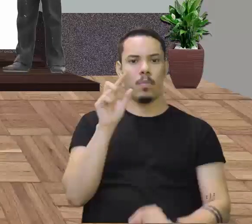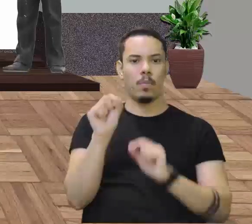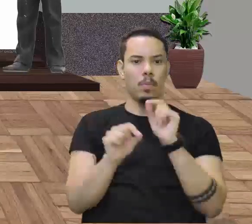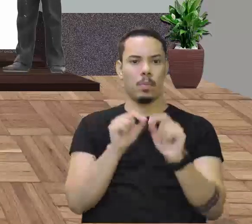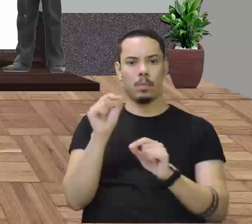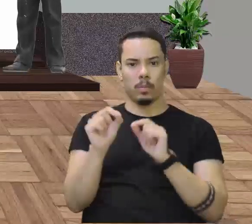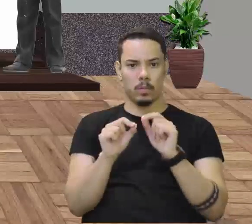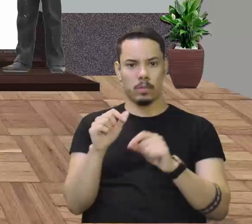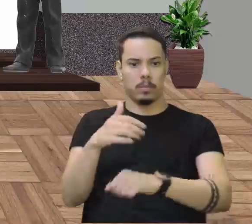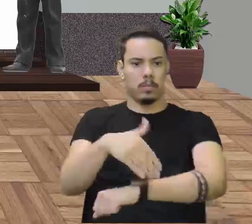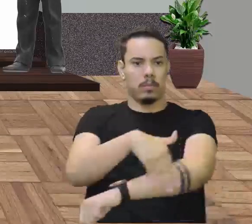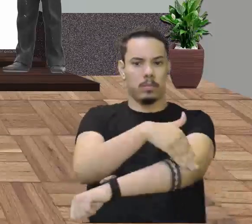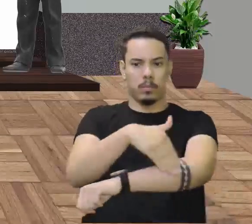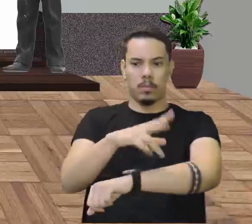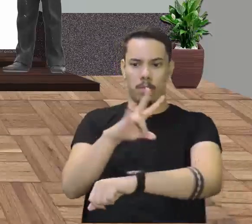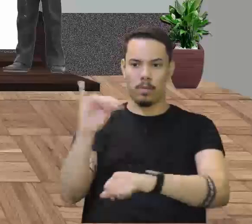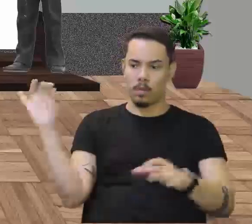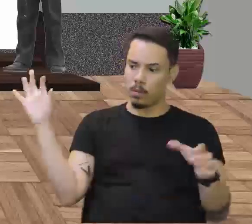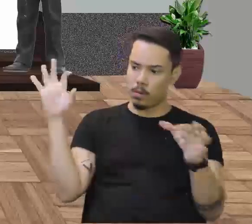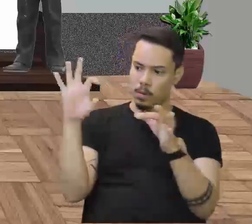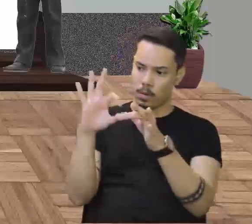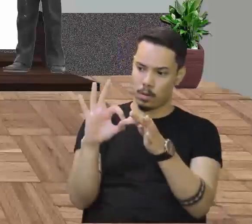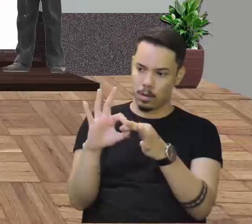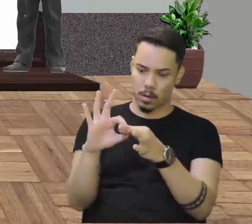uma rodovia que ela vai ligar